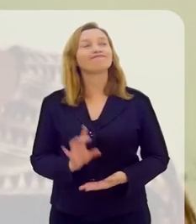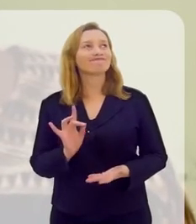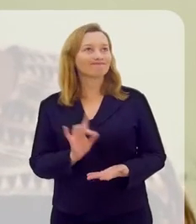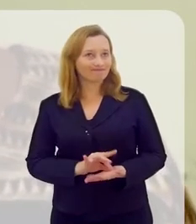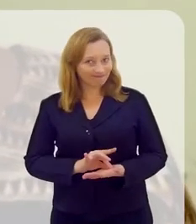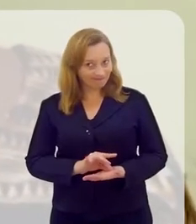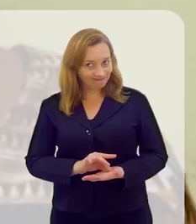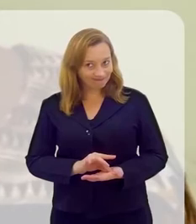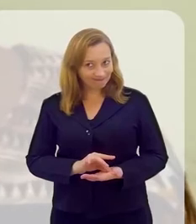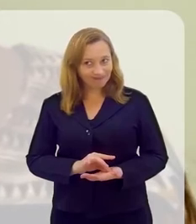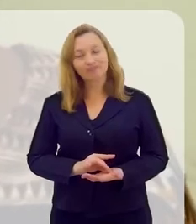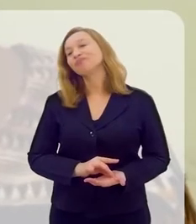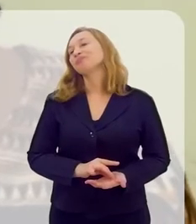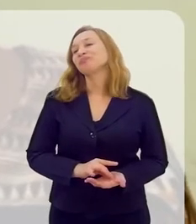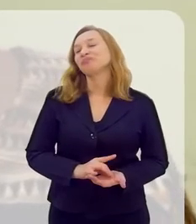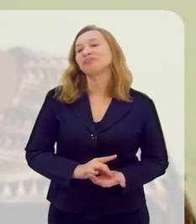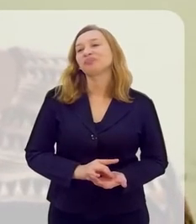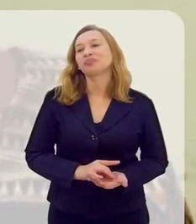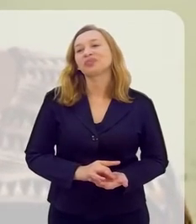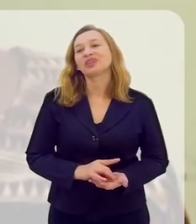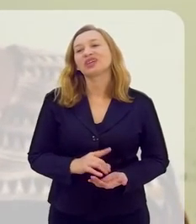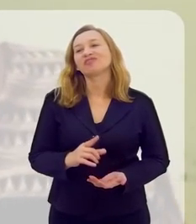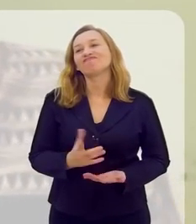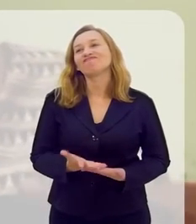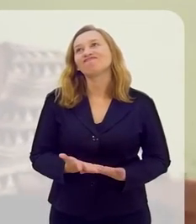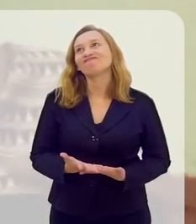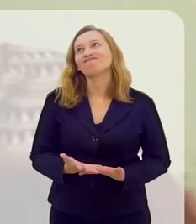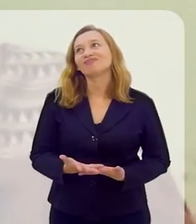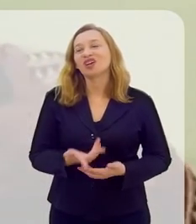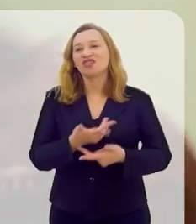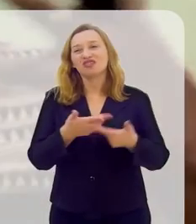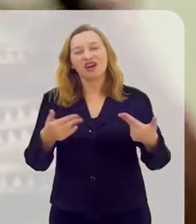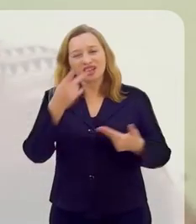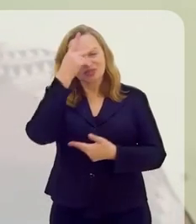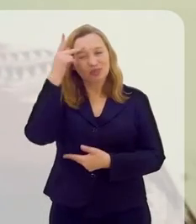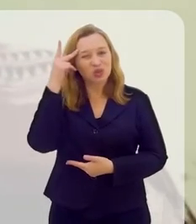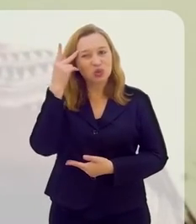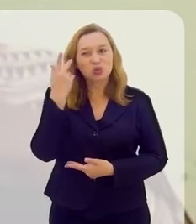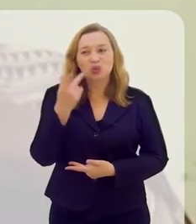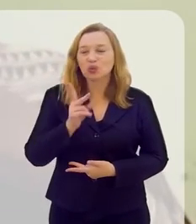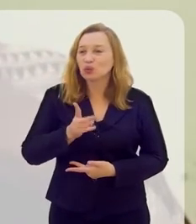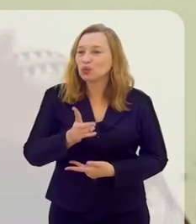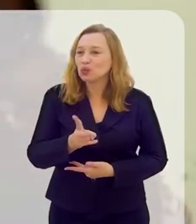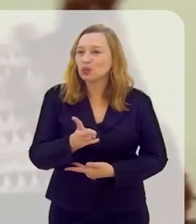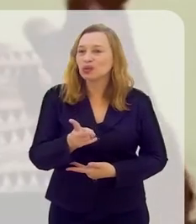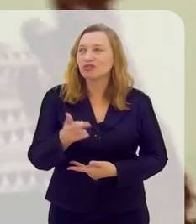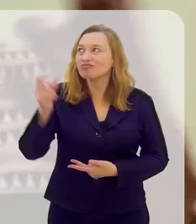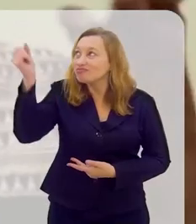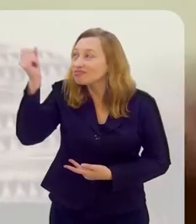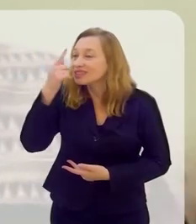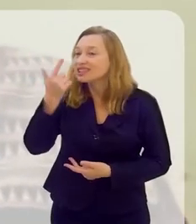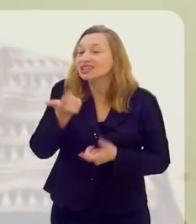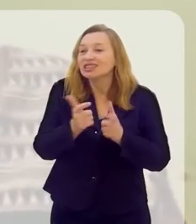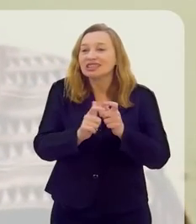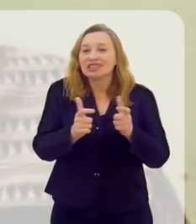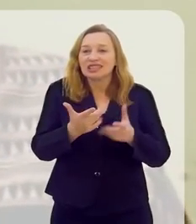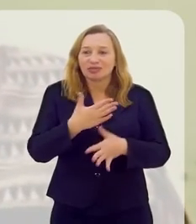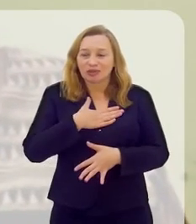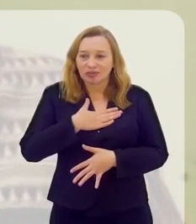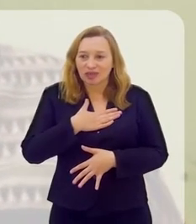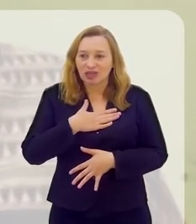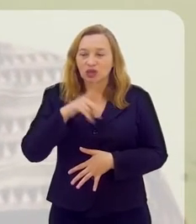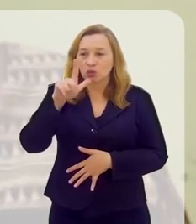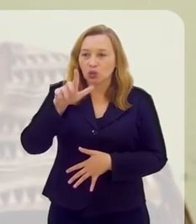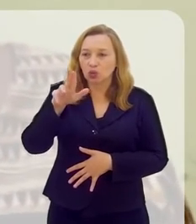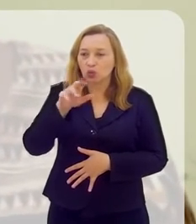Olha, na verdade, eu tinha várias pessoas assim que sempre foram uma inspiração muito grande para mim.